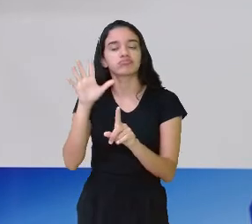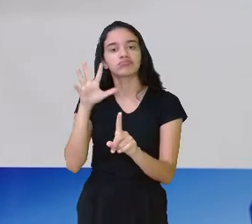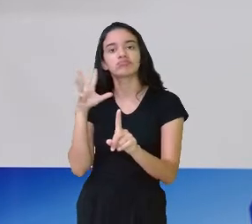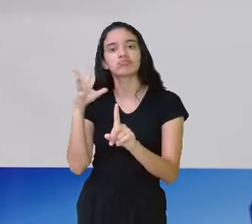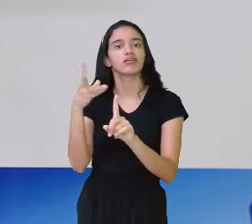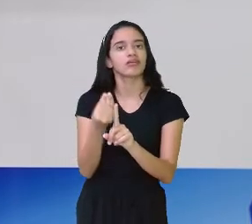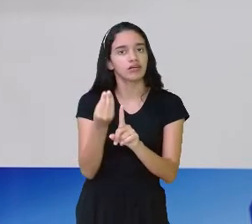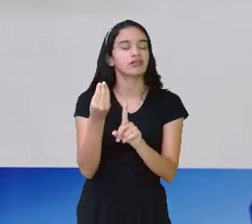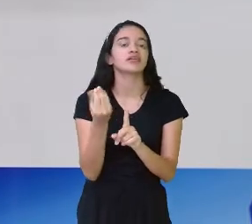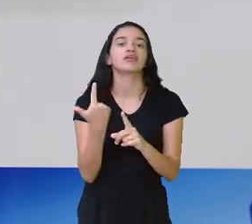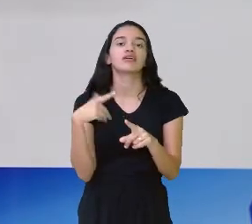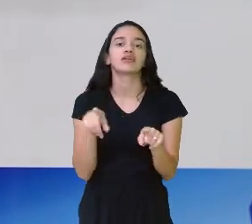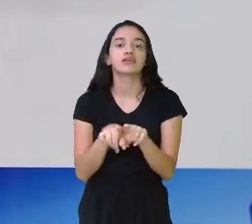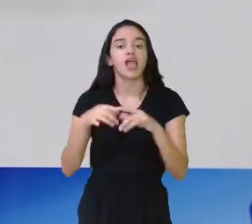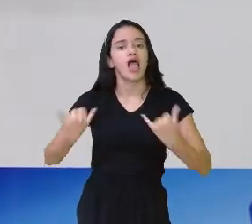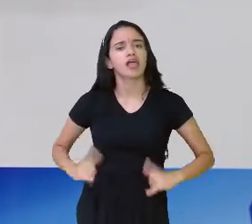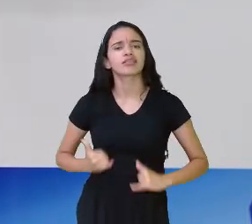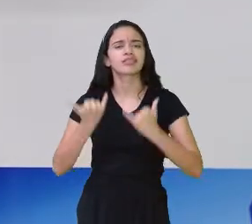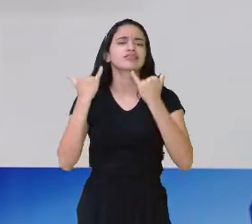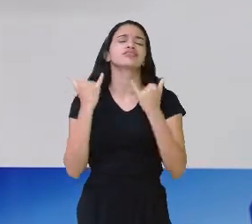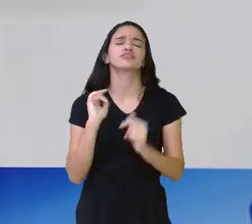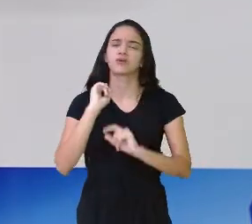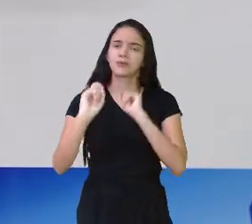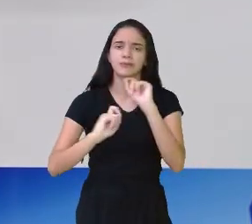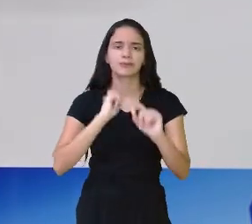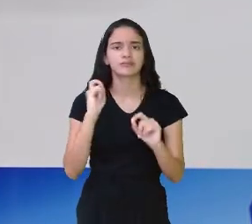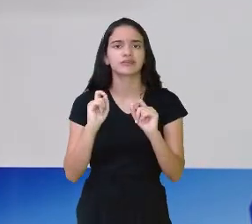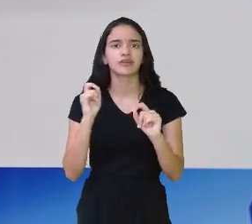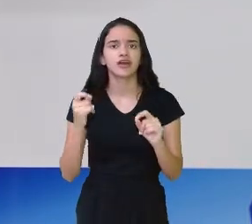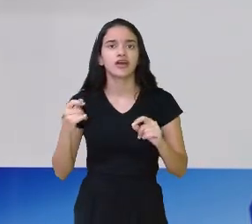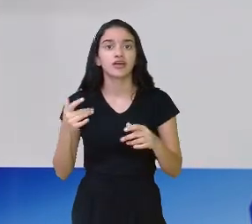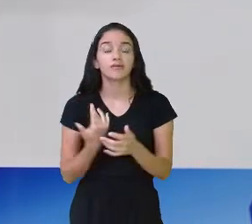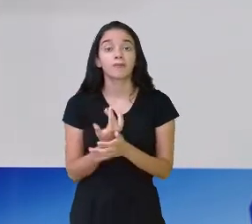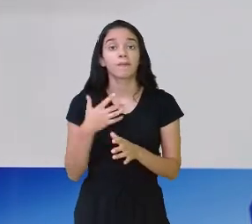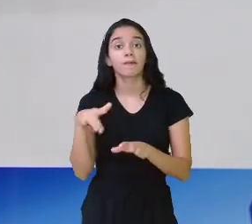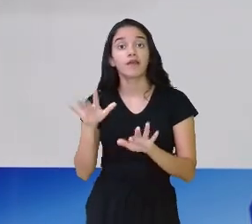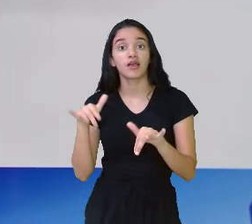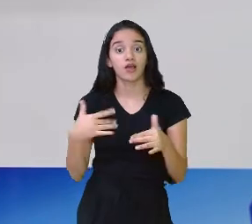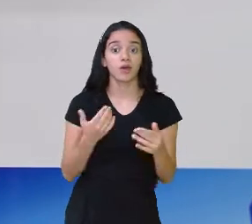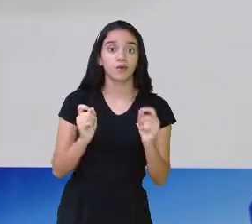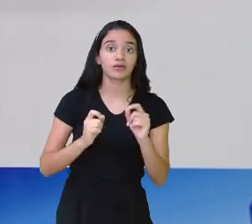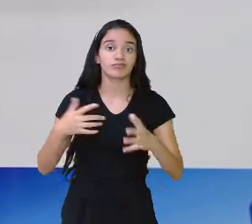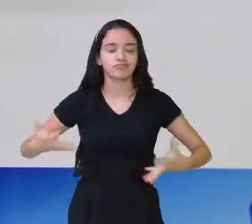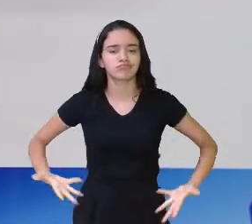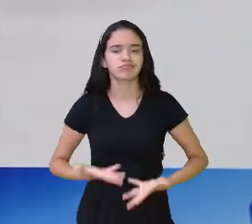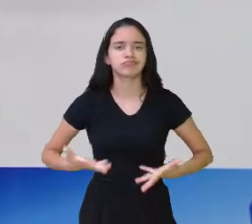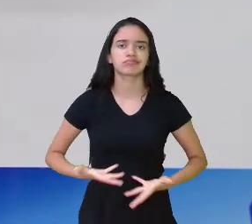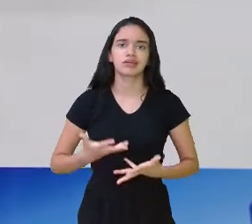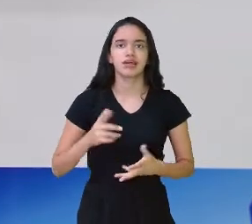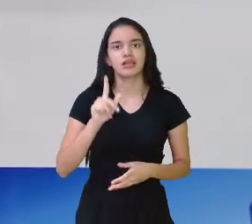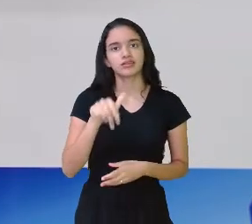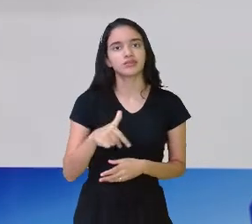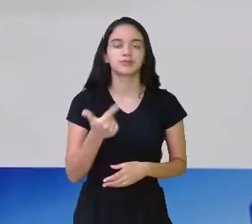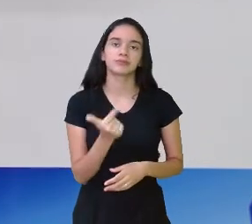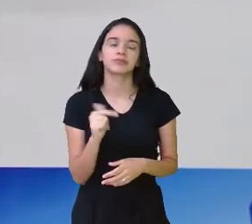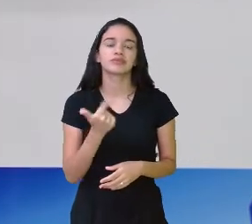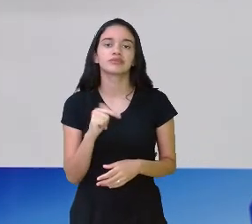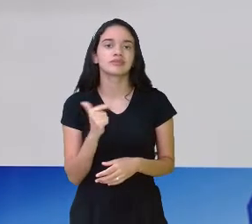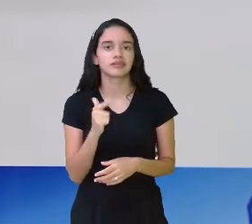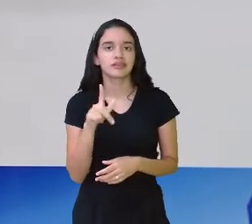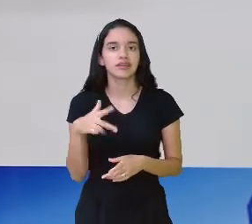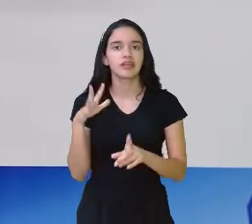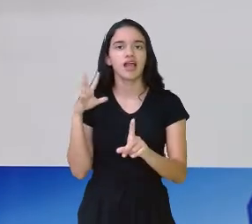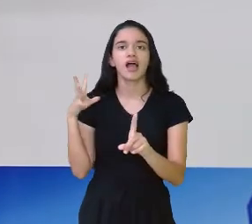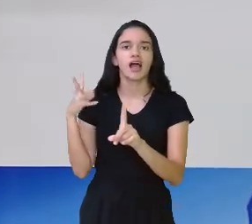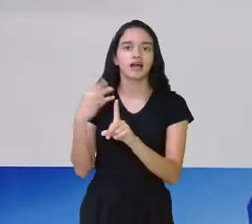né? Então, a energia, minha gente, é isso, é a intenção do artista. Não existe arte sem intenção,